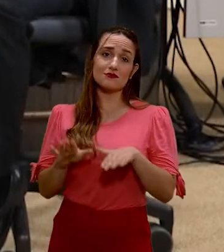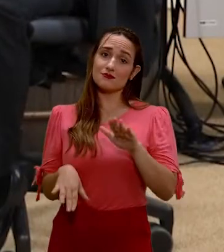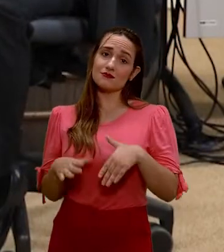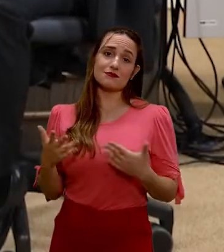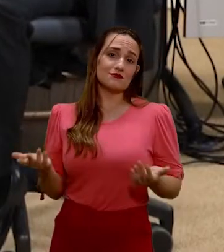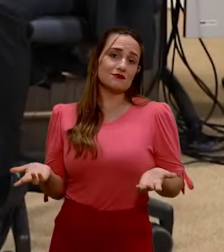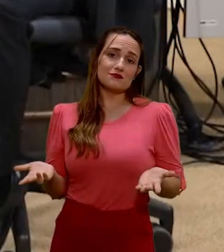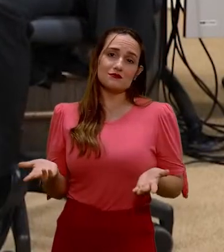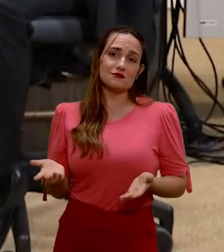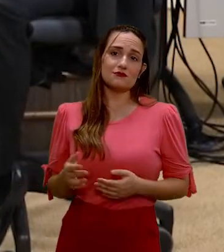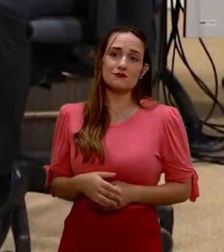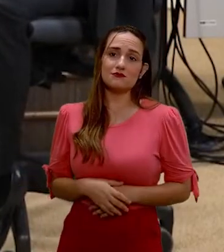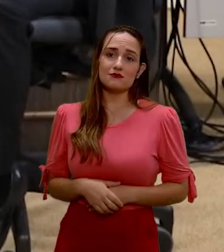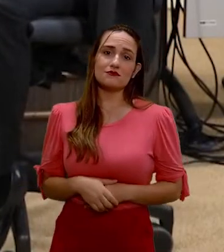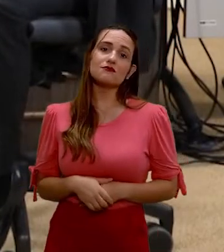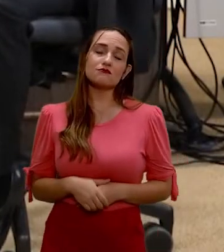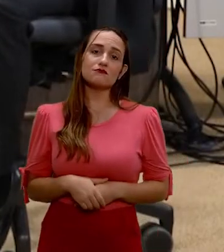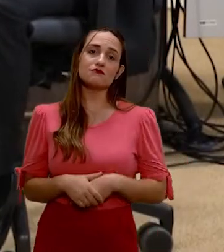relativo. Então,